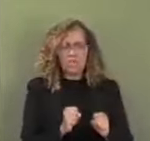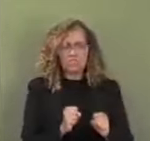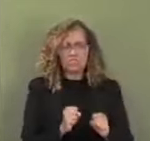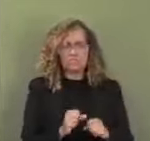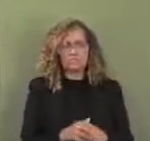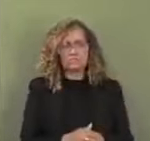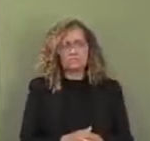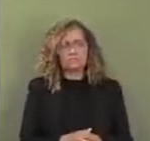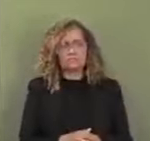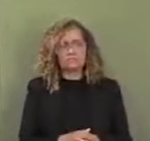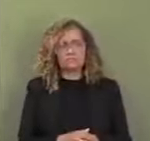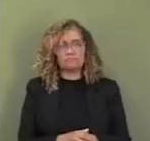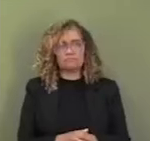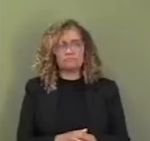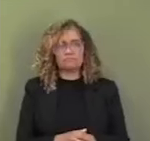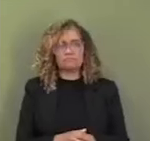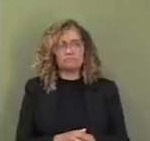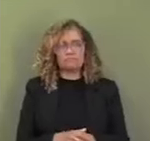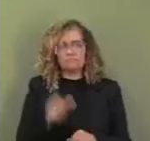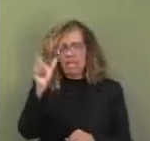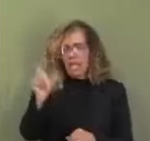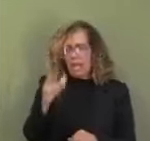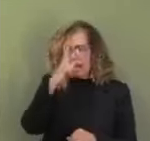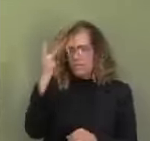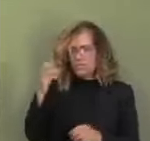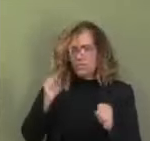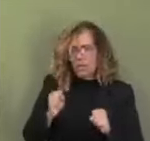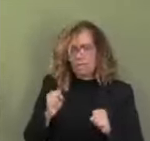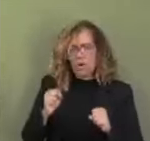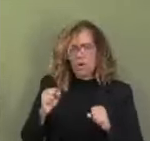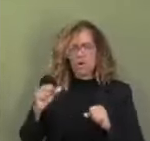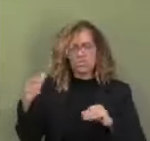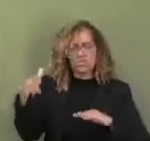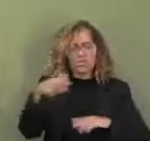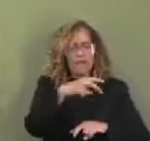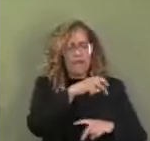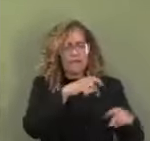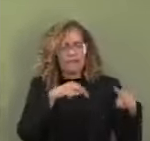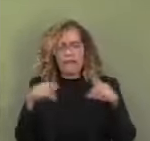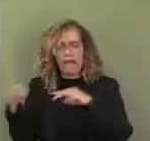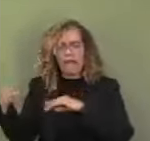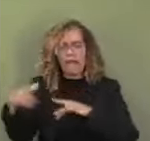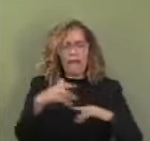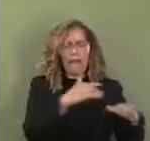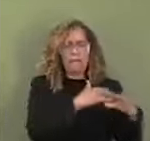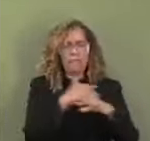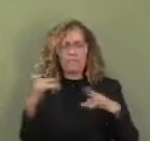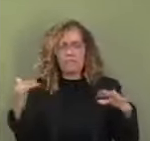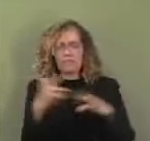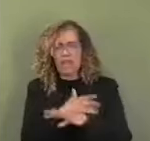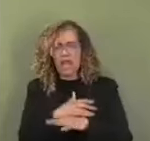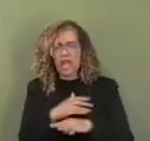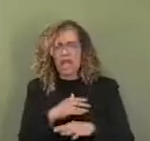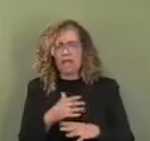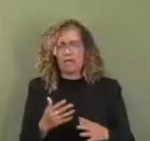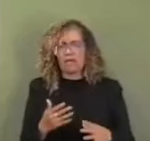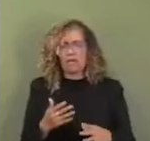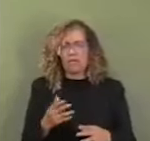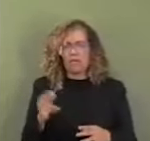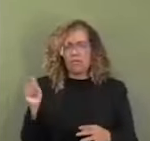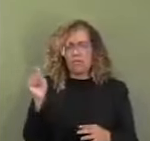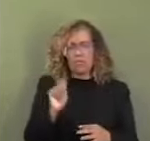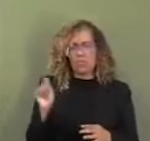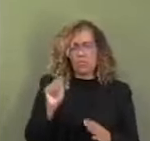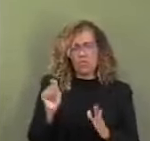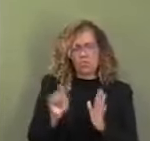casa. Ou então alguém vai poder circular aí com tantos... Que conversa é essa? Agora eu vou perguntar, vou